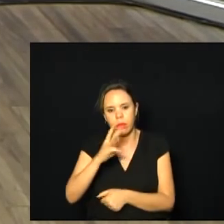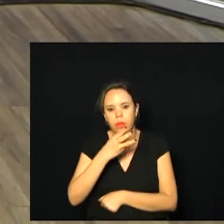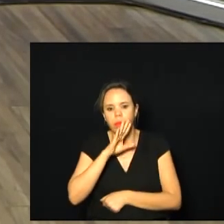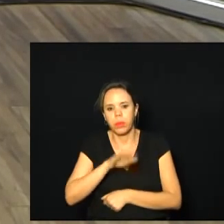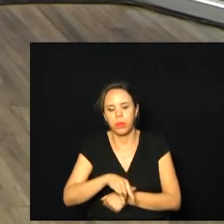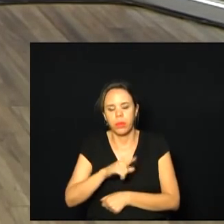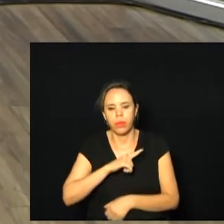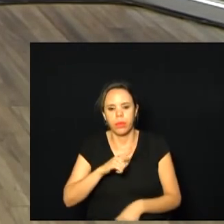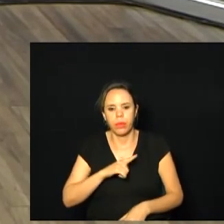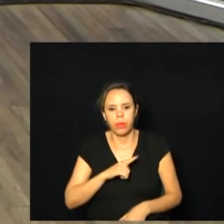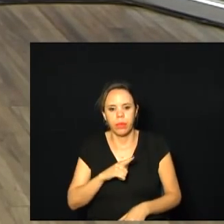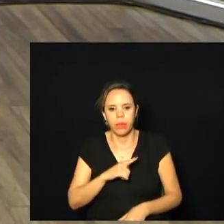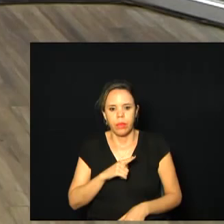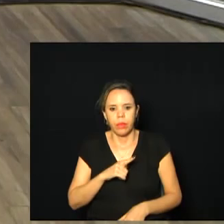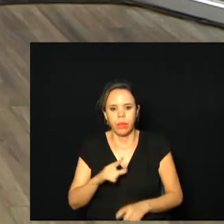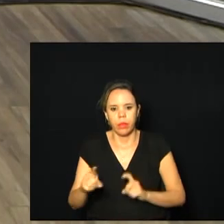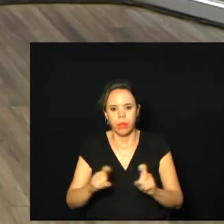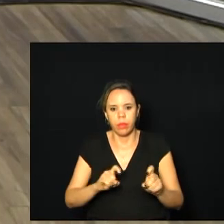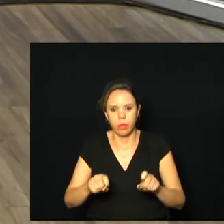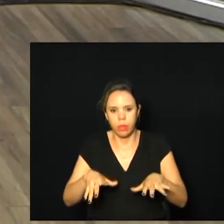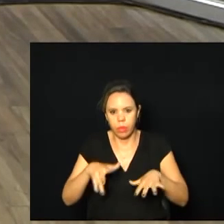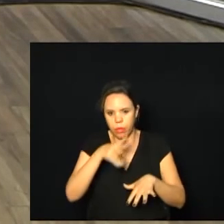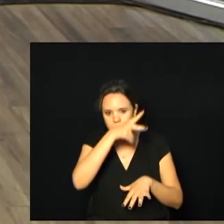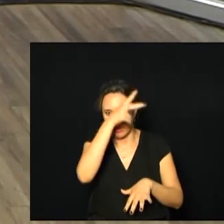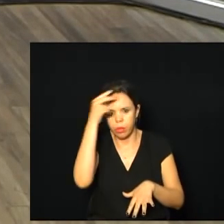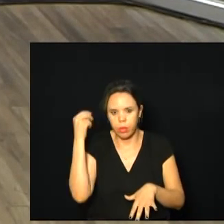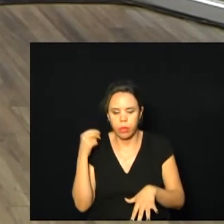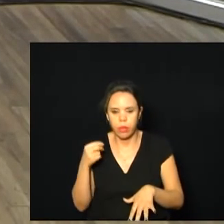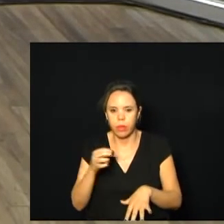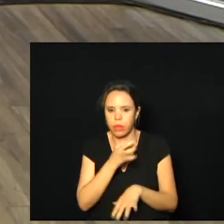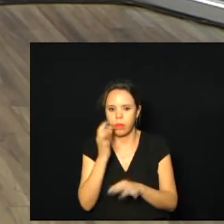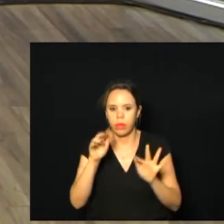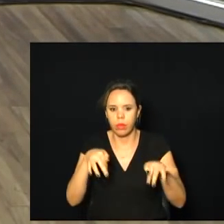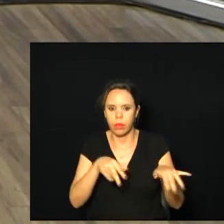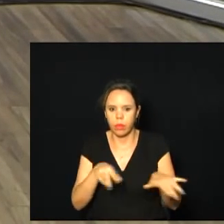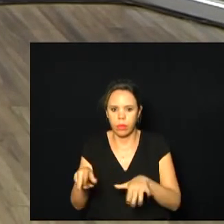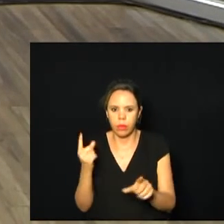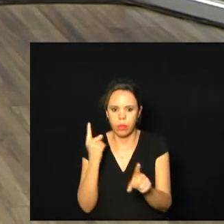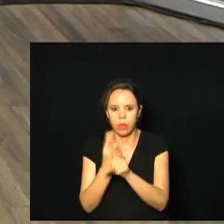3 horas da tarde, tem audiência pública. Ótimo